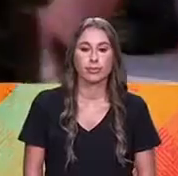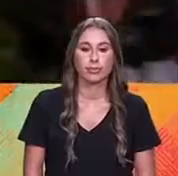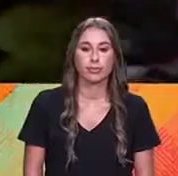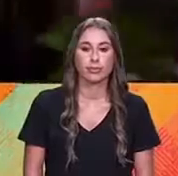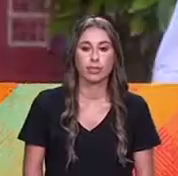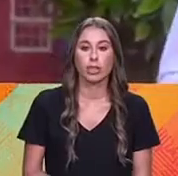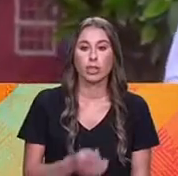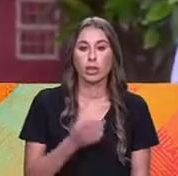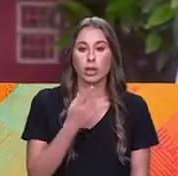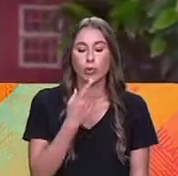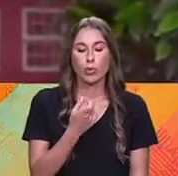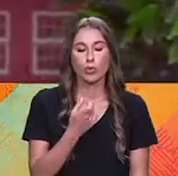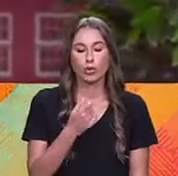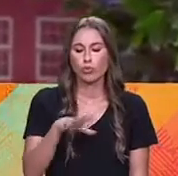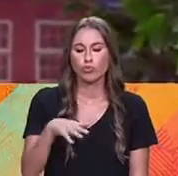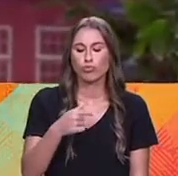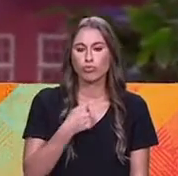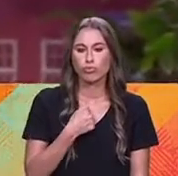Perguntas por mim,